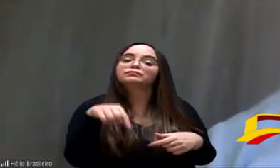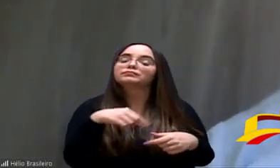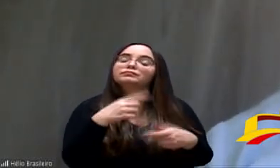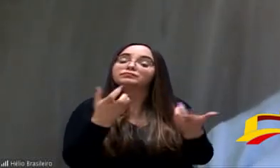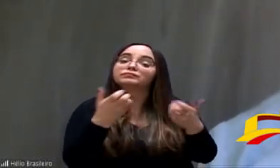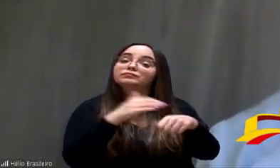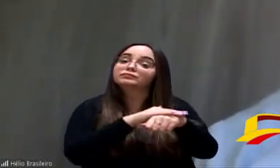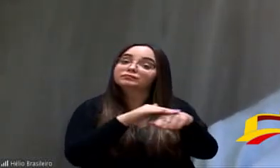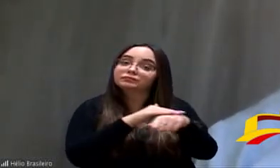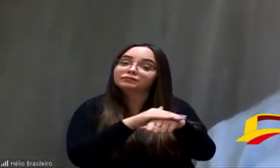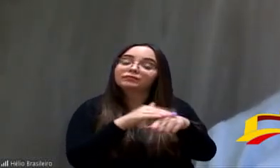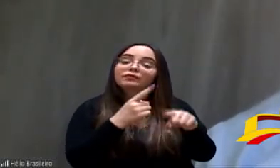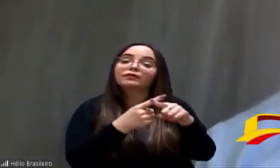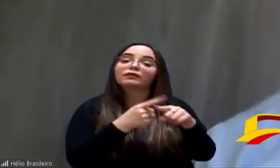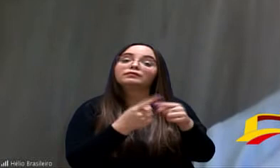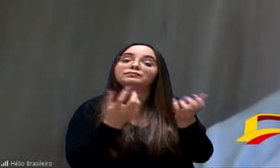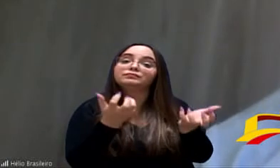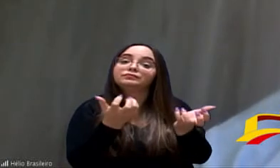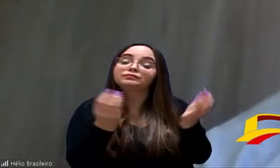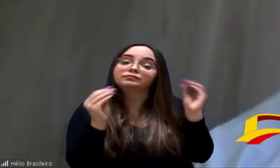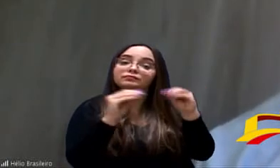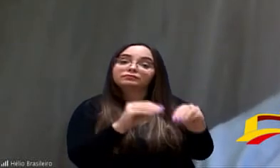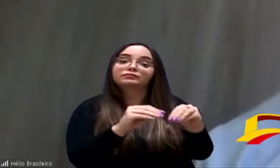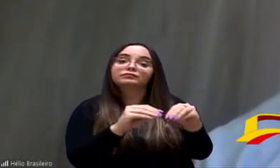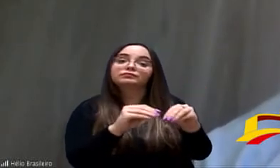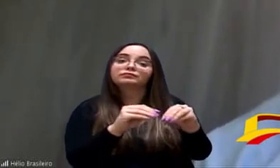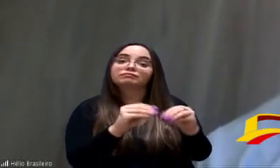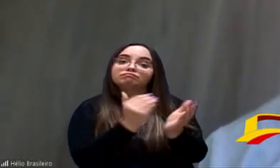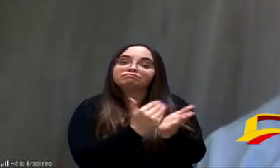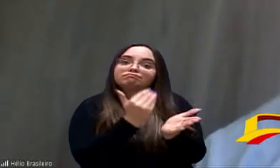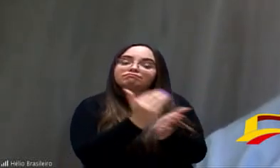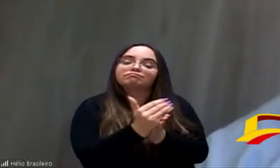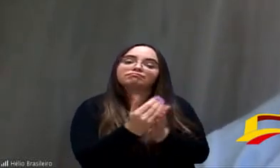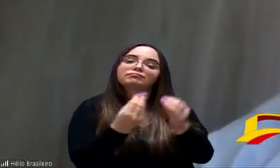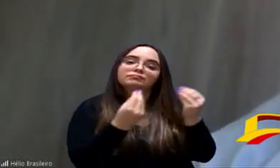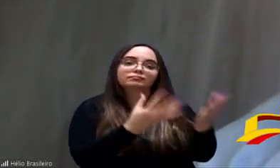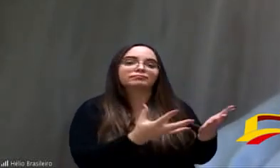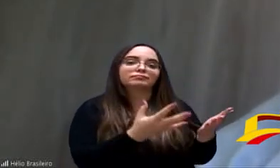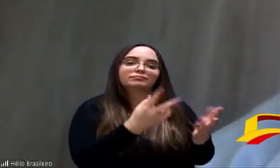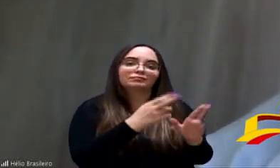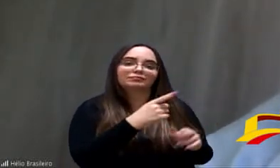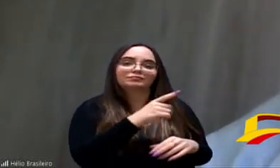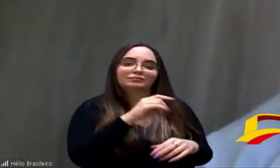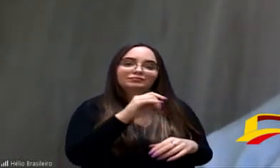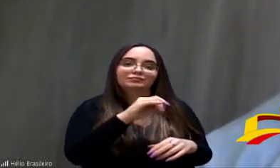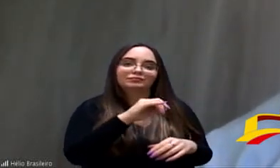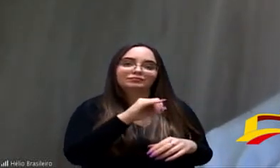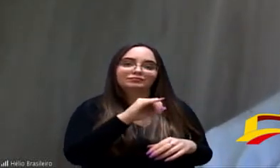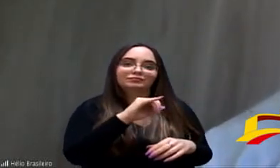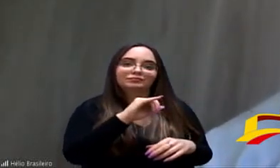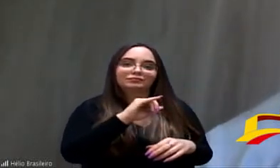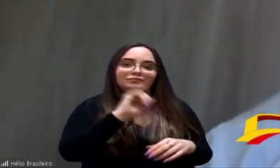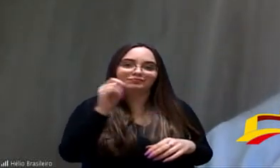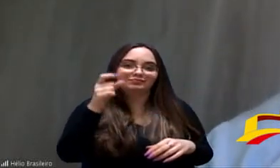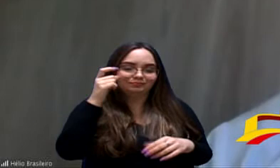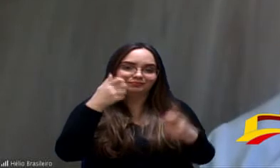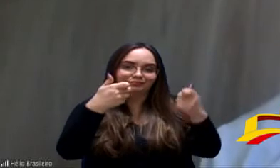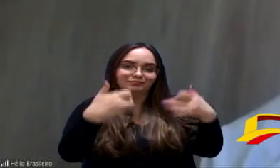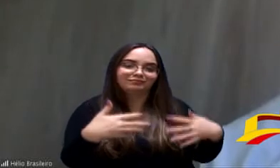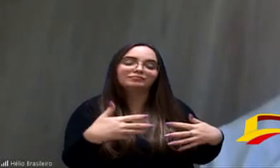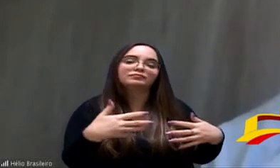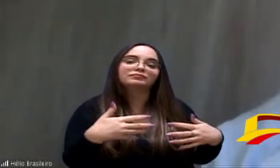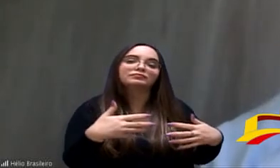com o doutor Vinícius, porque eles querem incrementar um serviço e querem oferecer justamente isso que o vereador João Donizete falou, que o senhor e os demais